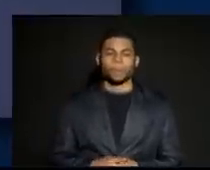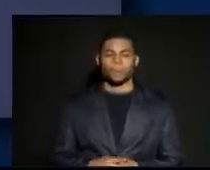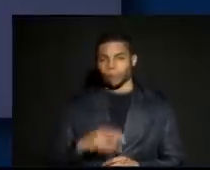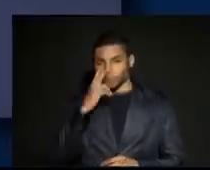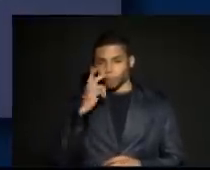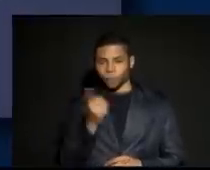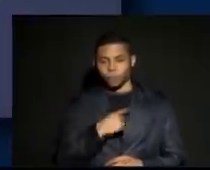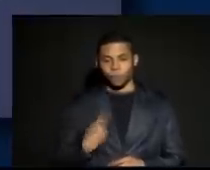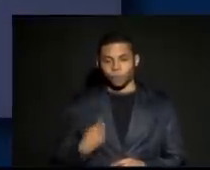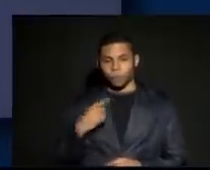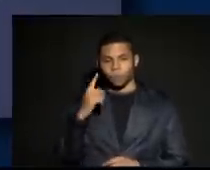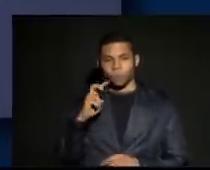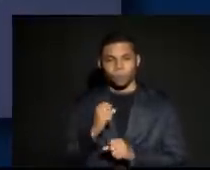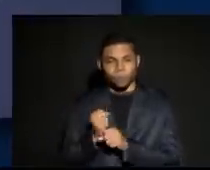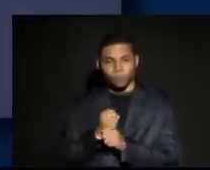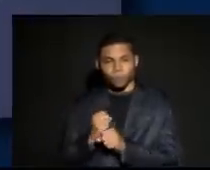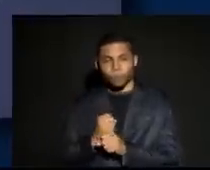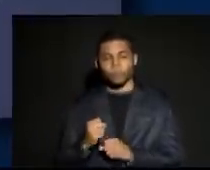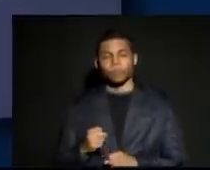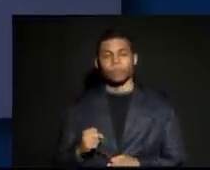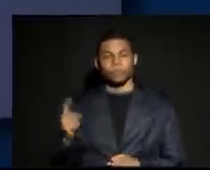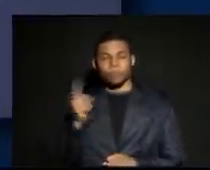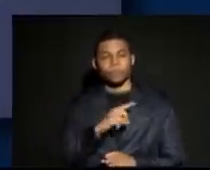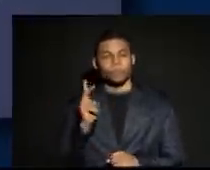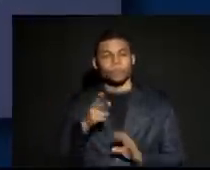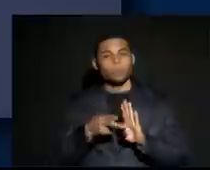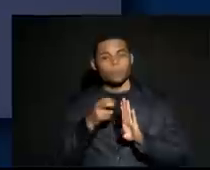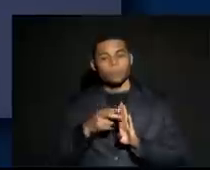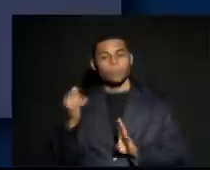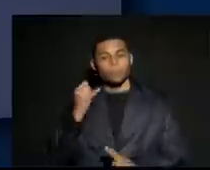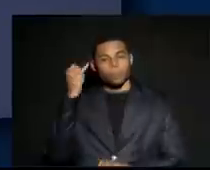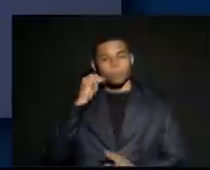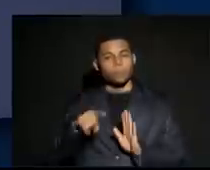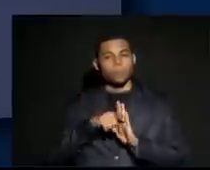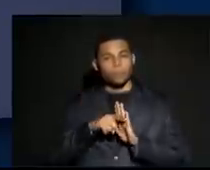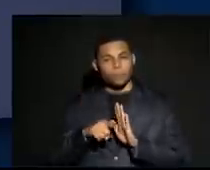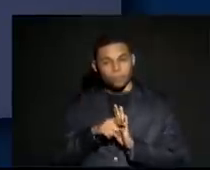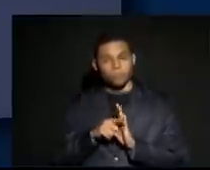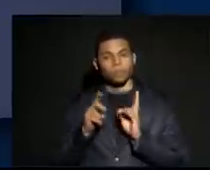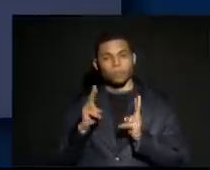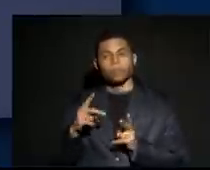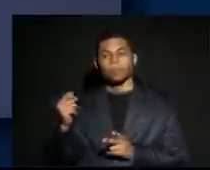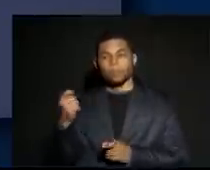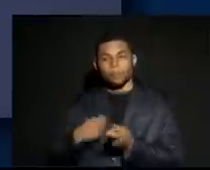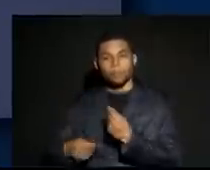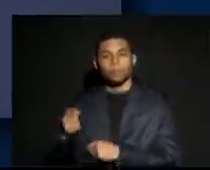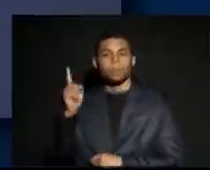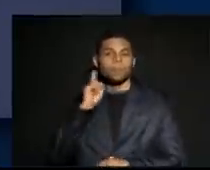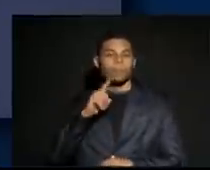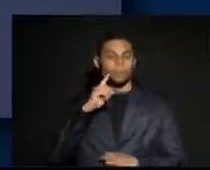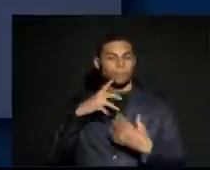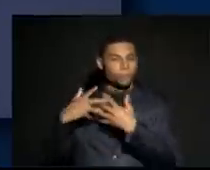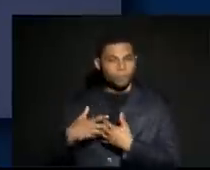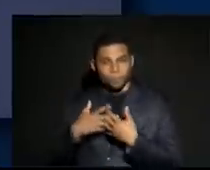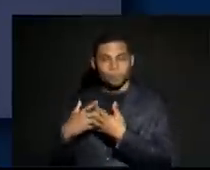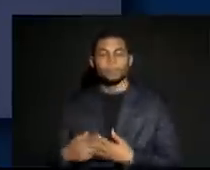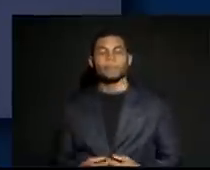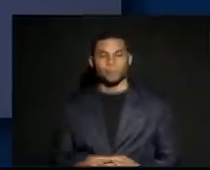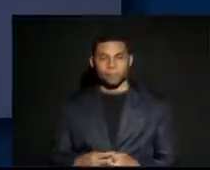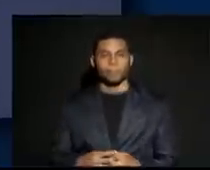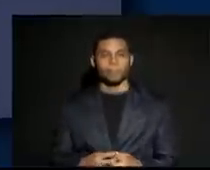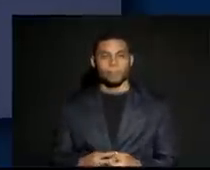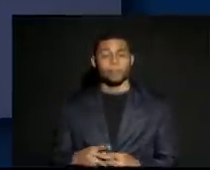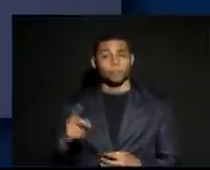acho que a gente viveu 15 anos praticamente interruptor de taxa de juro negativa na economia americana não é um